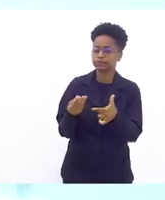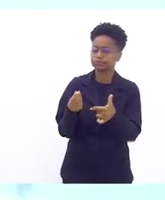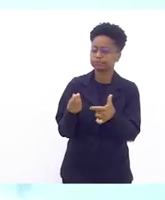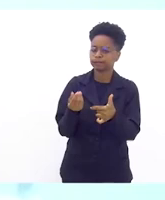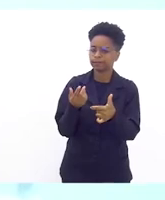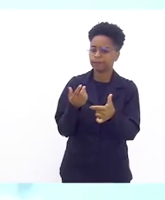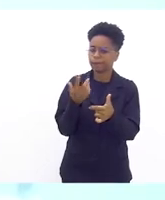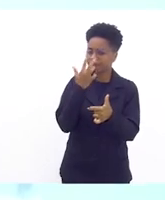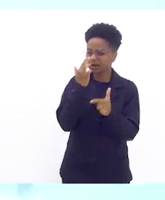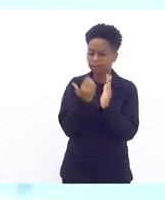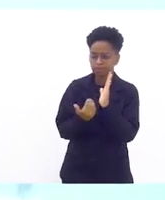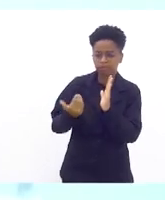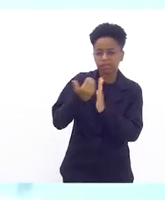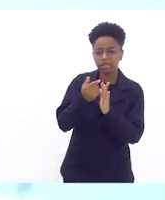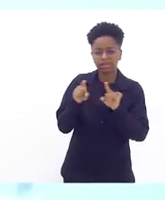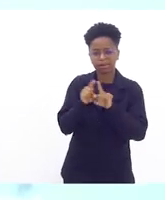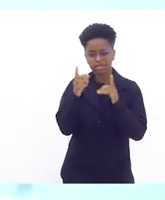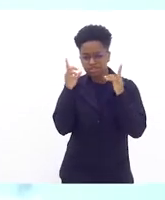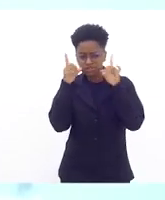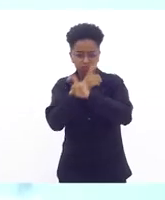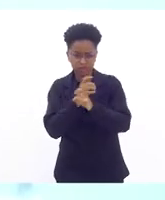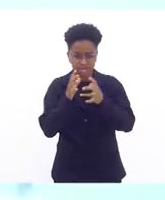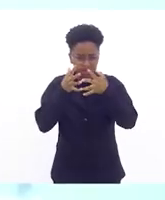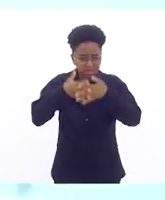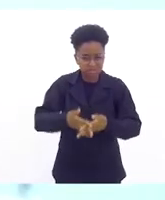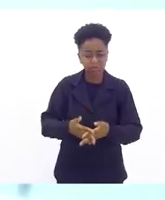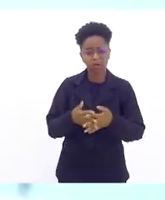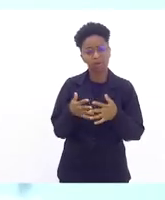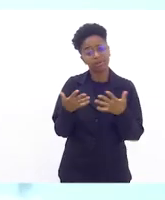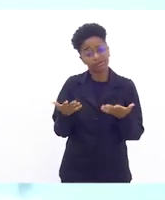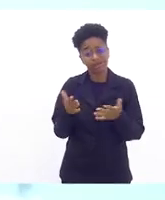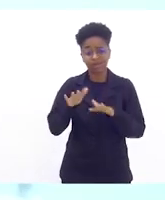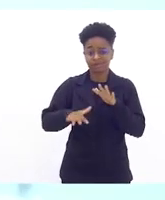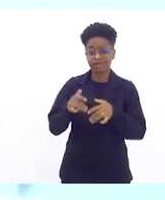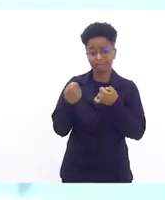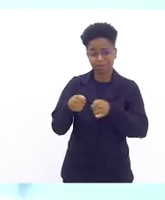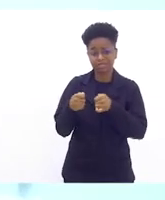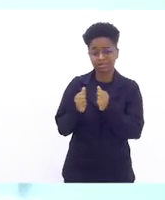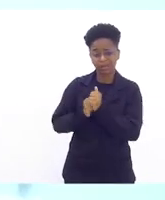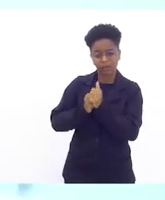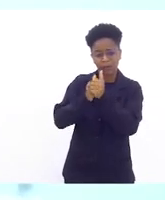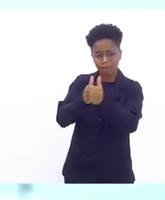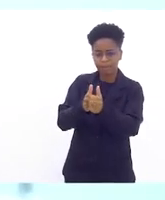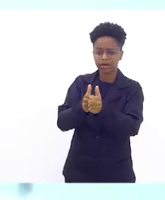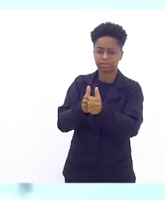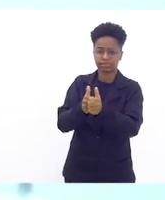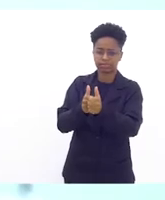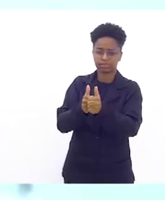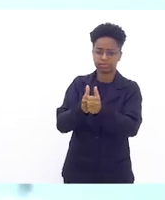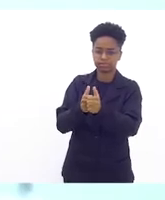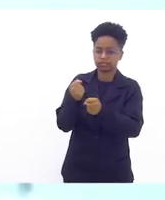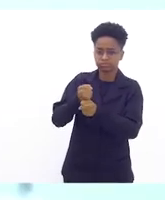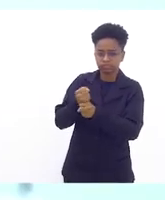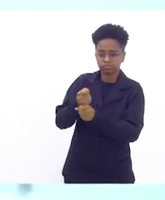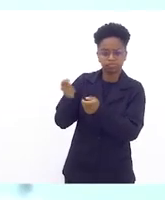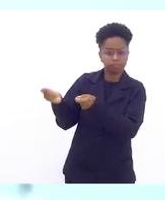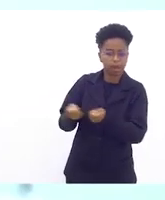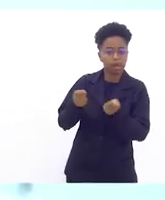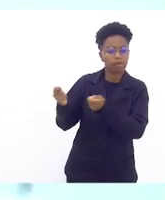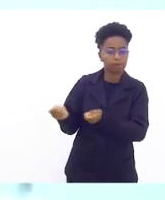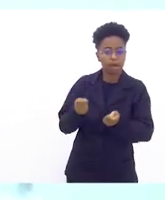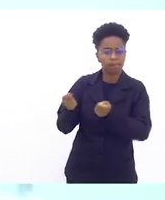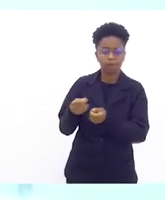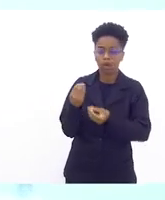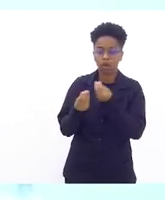volumosas e complexas que a gente tem que fazer um acompanhamento mesmo anual desse desse